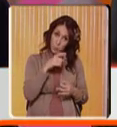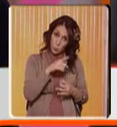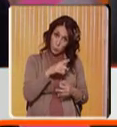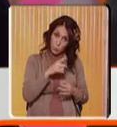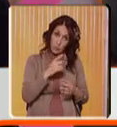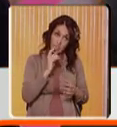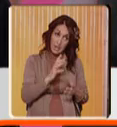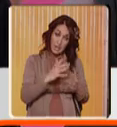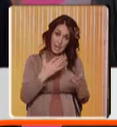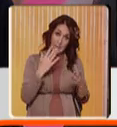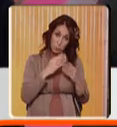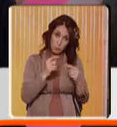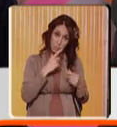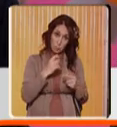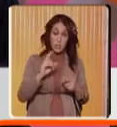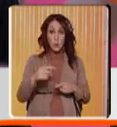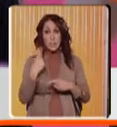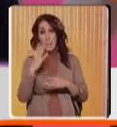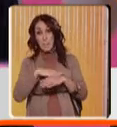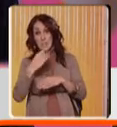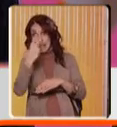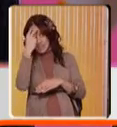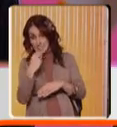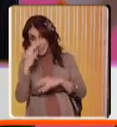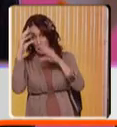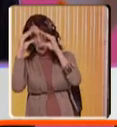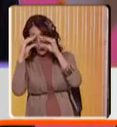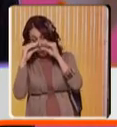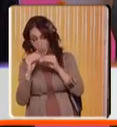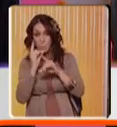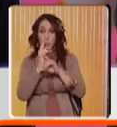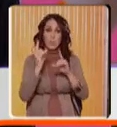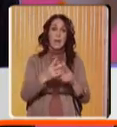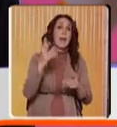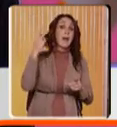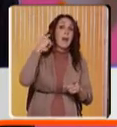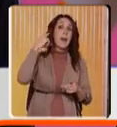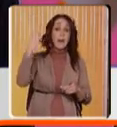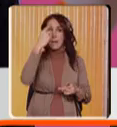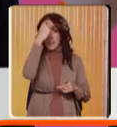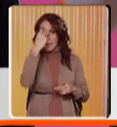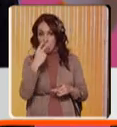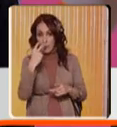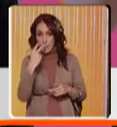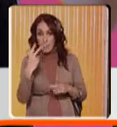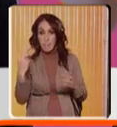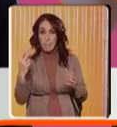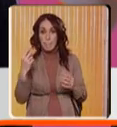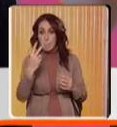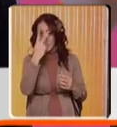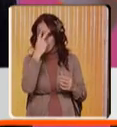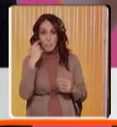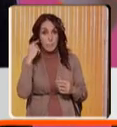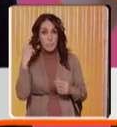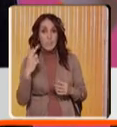questão, e as pessoas ficaram cegas mais tarde. Isto porquê? Porque a visão e a audição, que são os sentidos ou as funções superiores aqui em